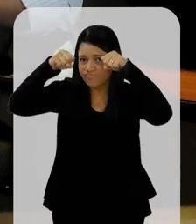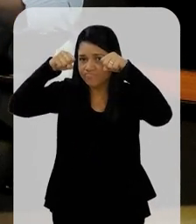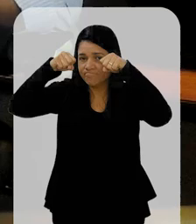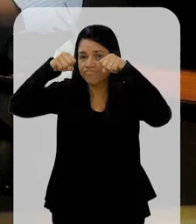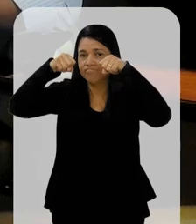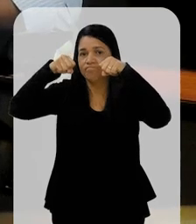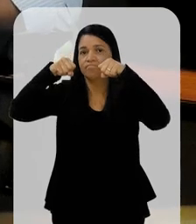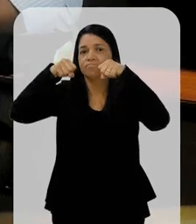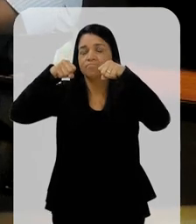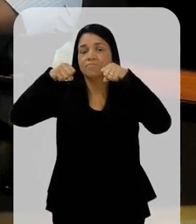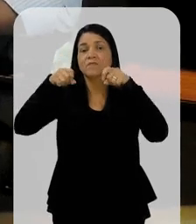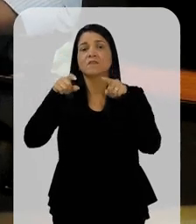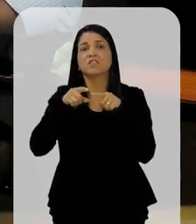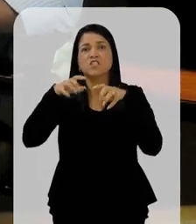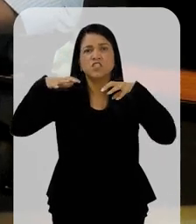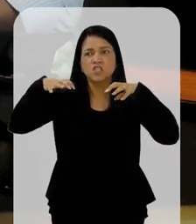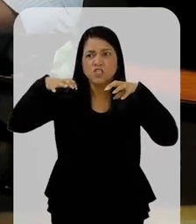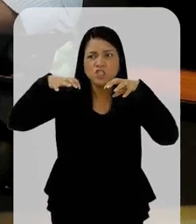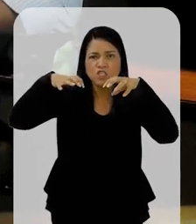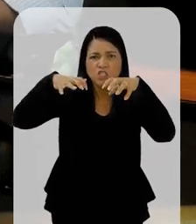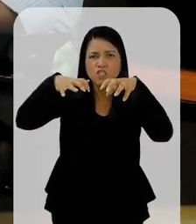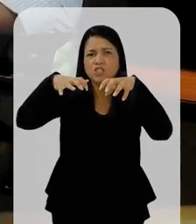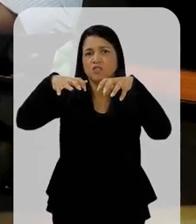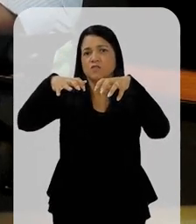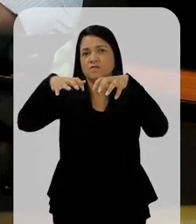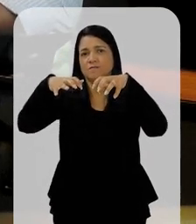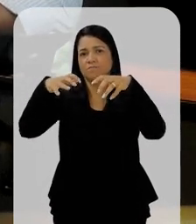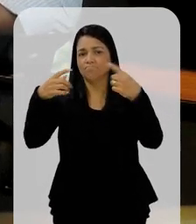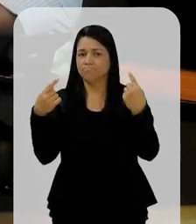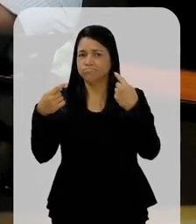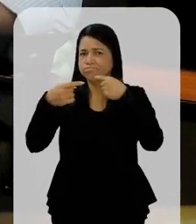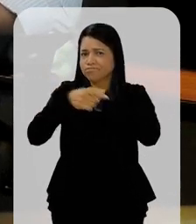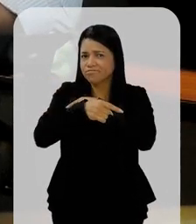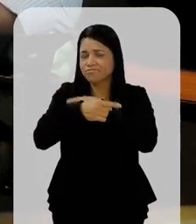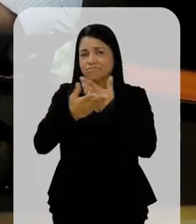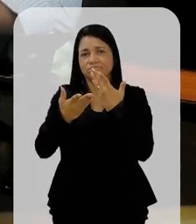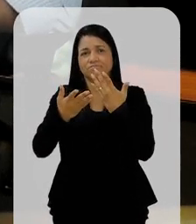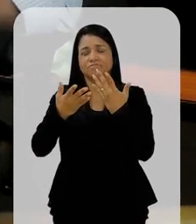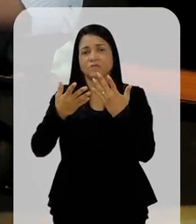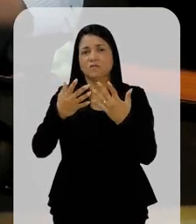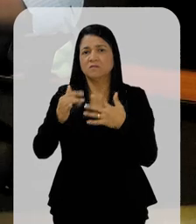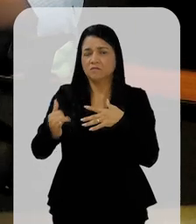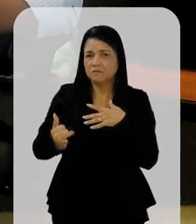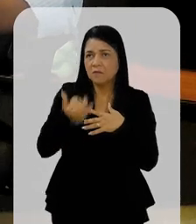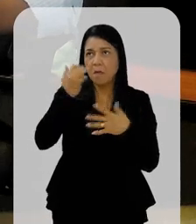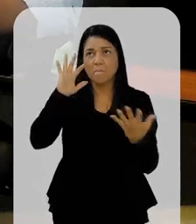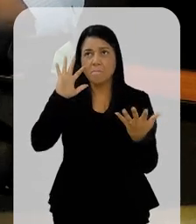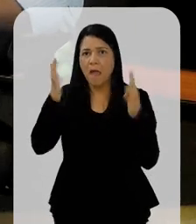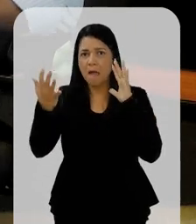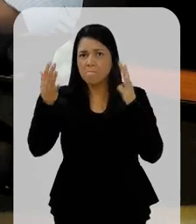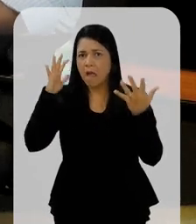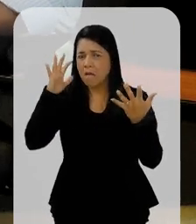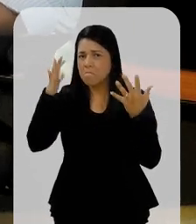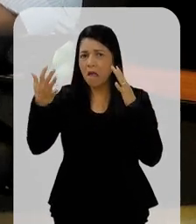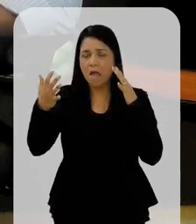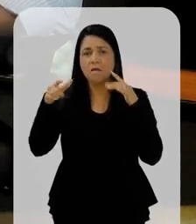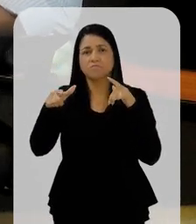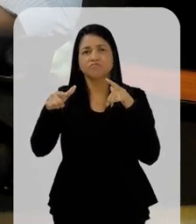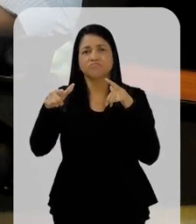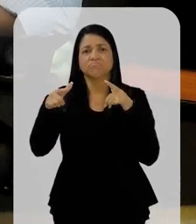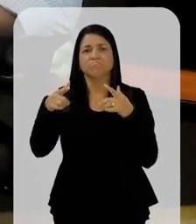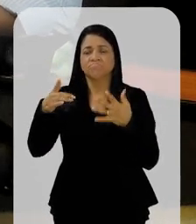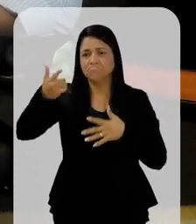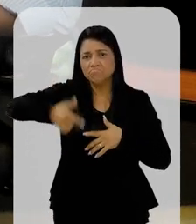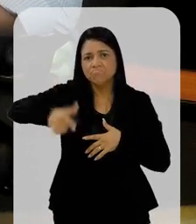se contrapõem a chuvas cada vez mais intensas. Os desastres ambientais extremos têm se tornado cada